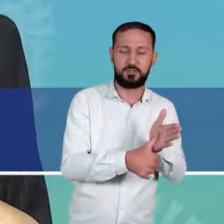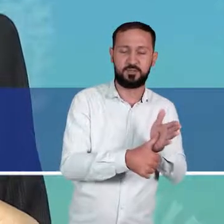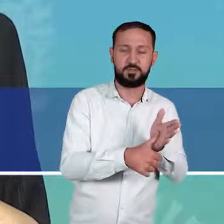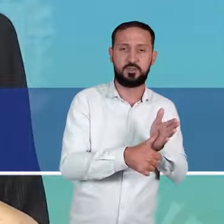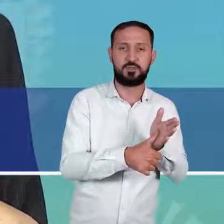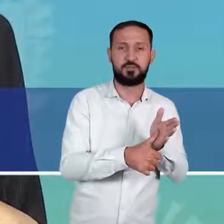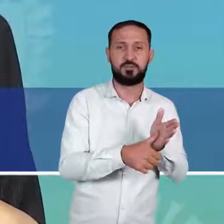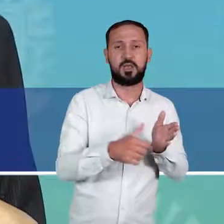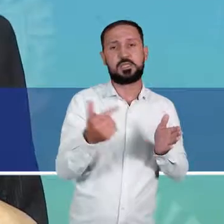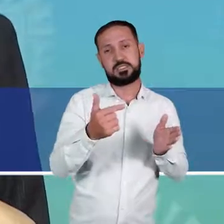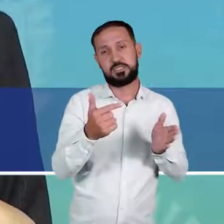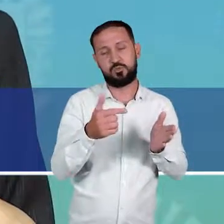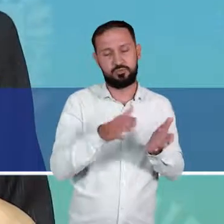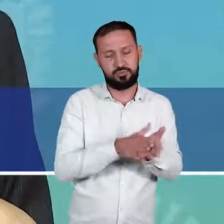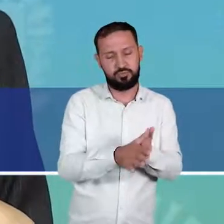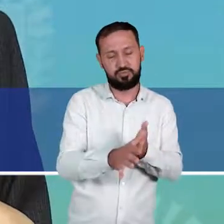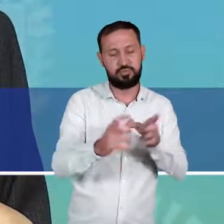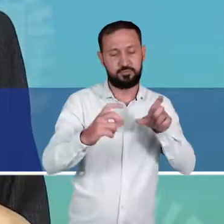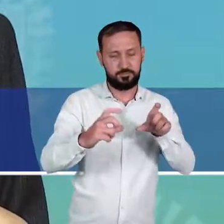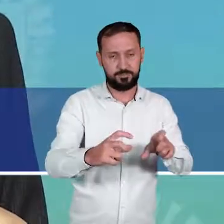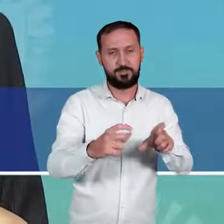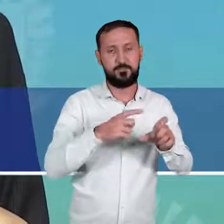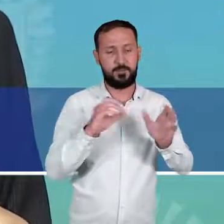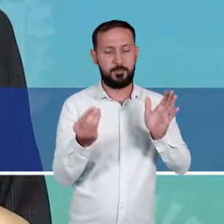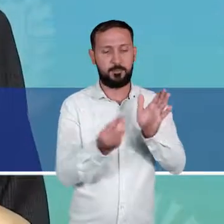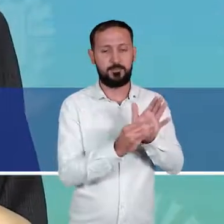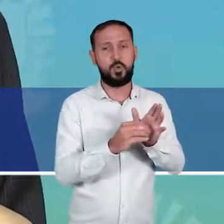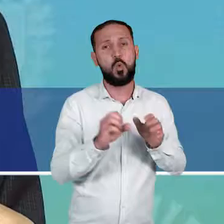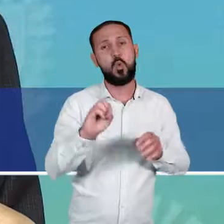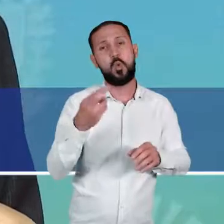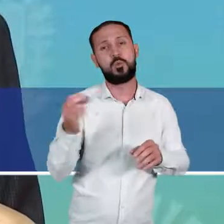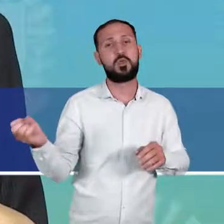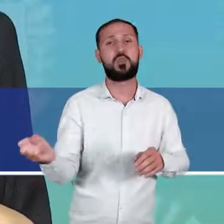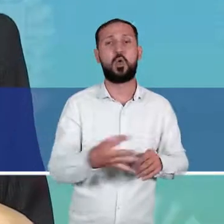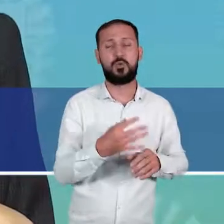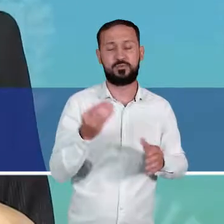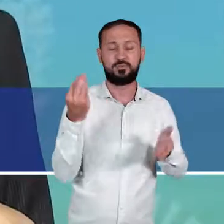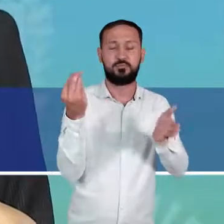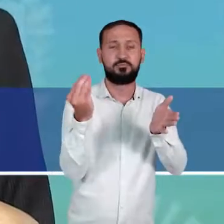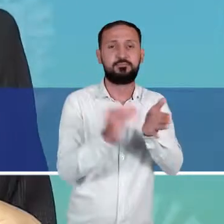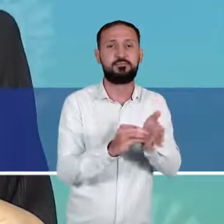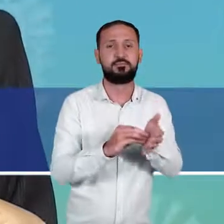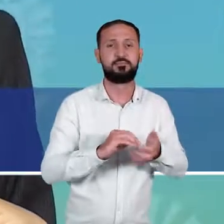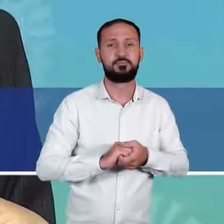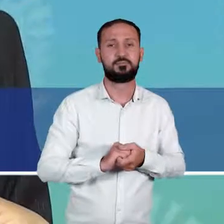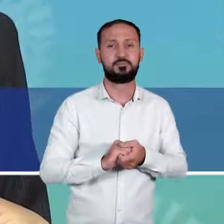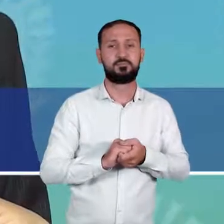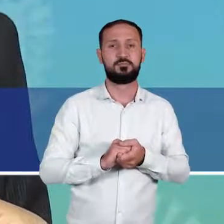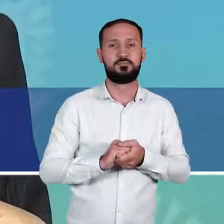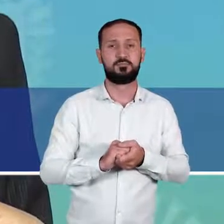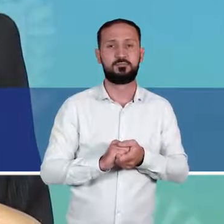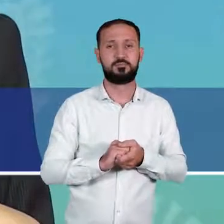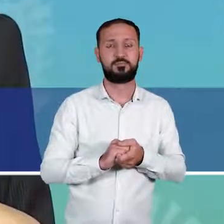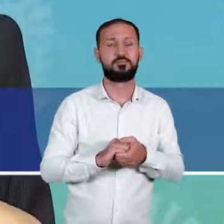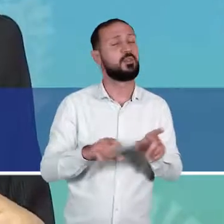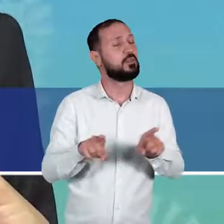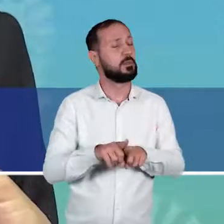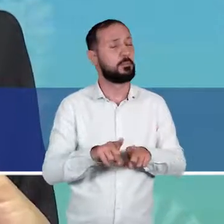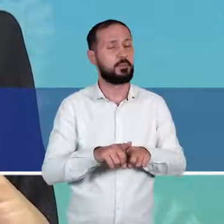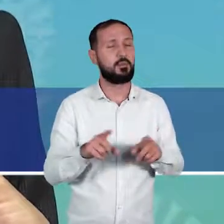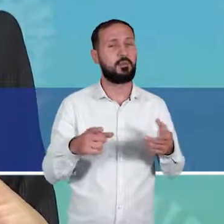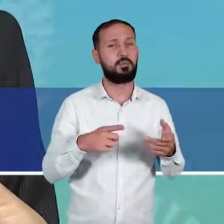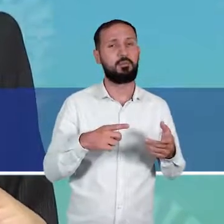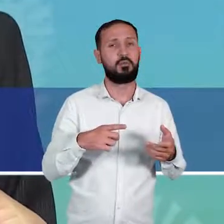da chamada segunda via, a pessoa constaria, ou nas novas identidades. Isso também